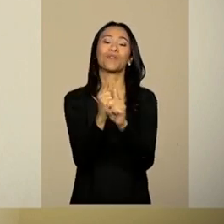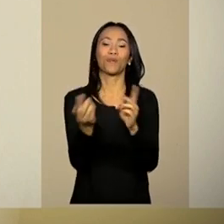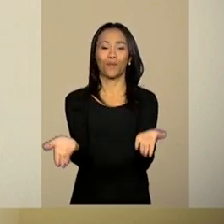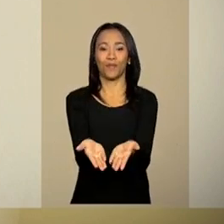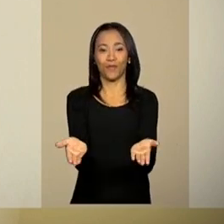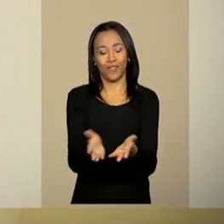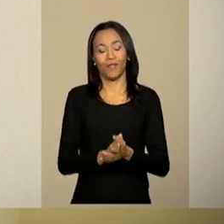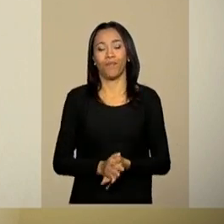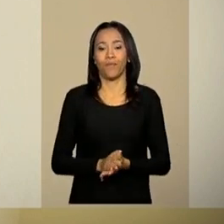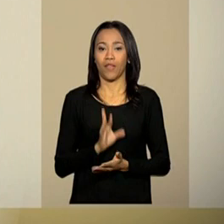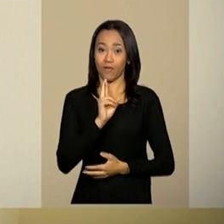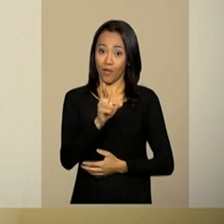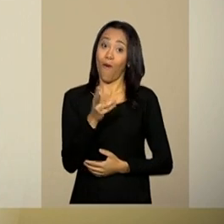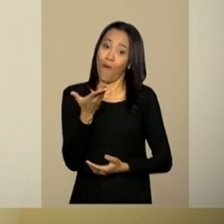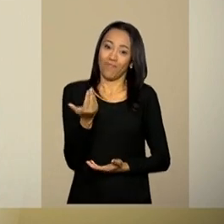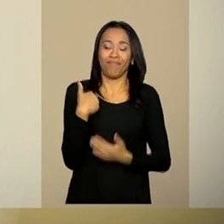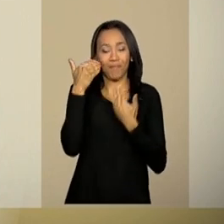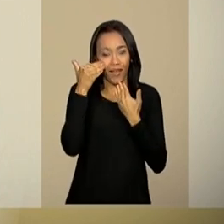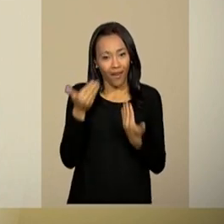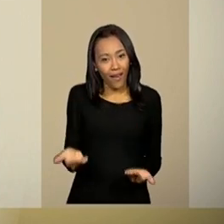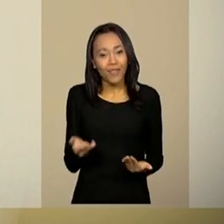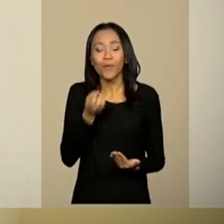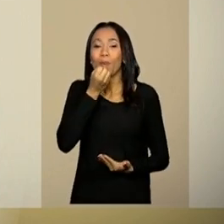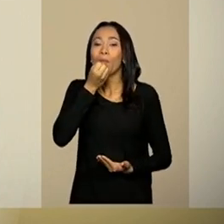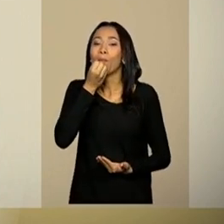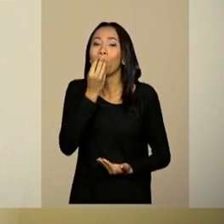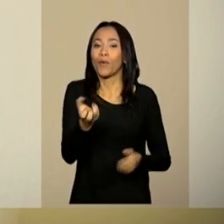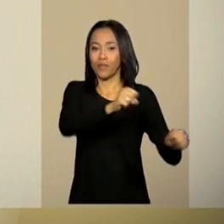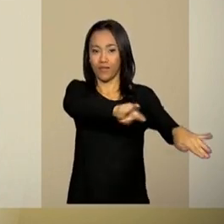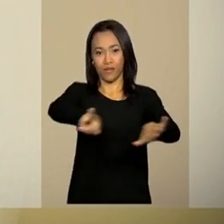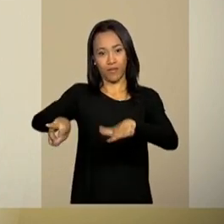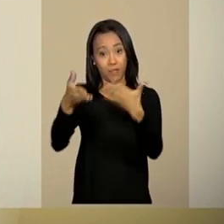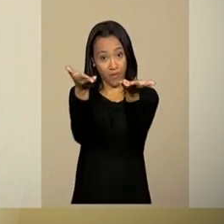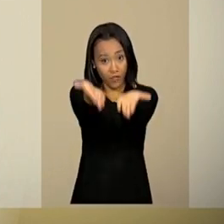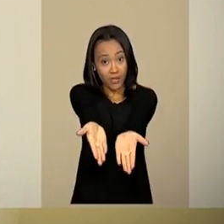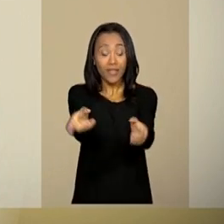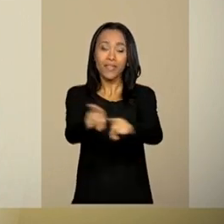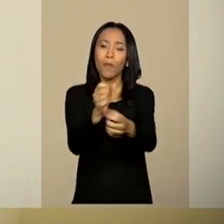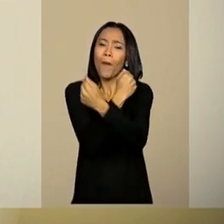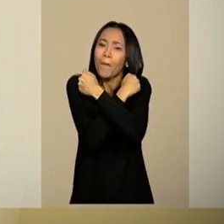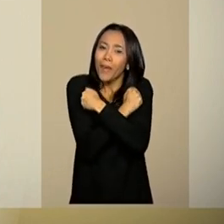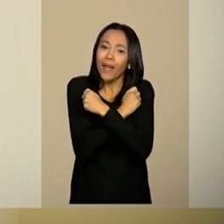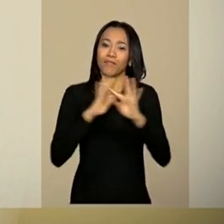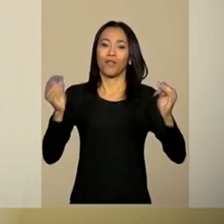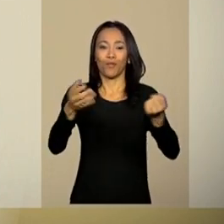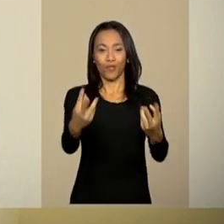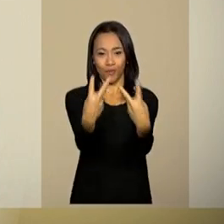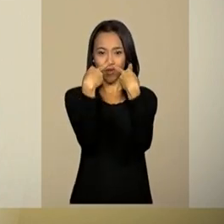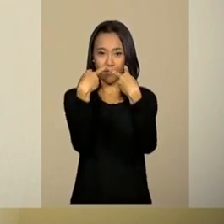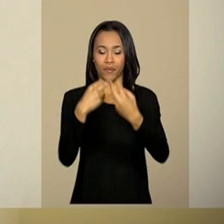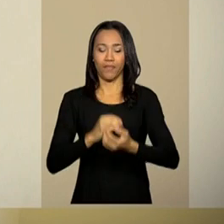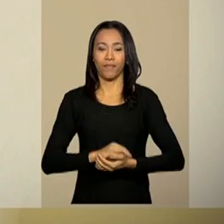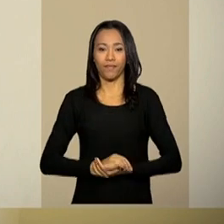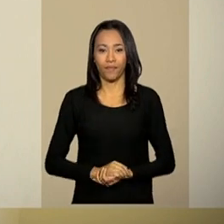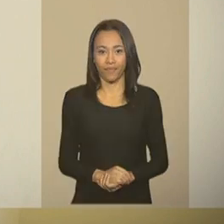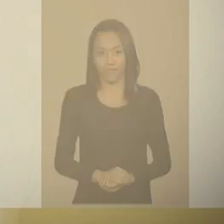café olha Luciano Obrigada uma boa semana para você e um abraço pros nossos